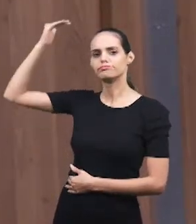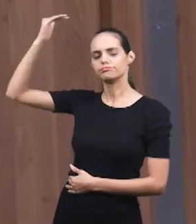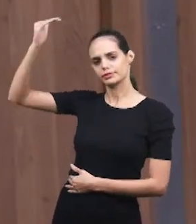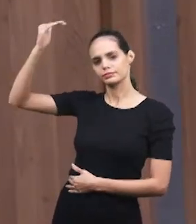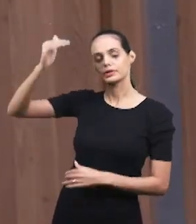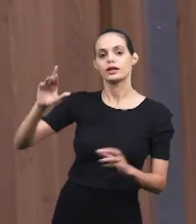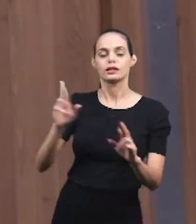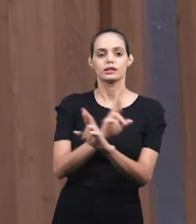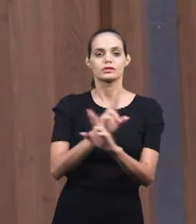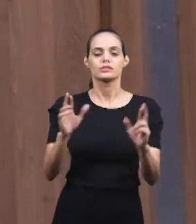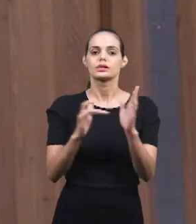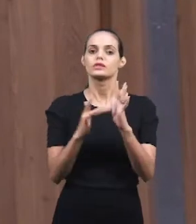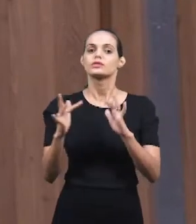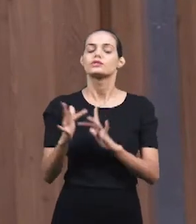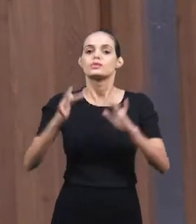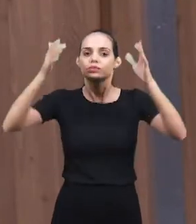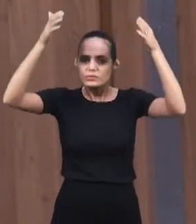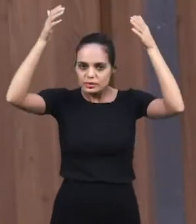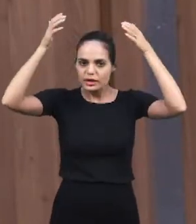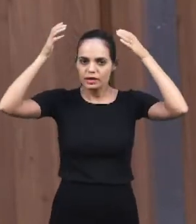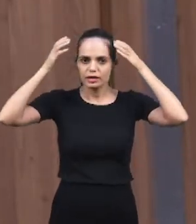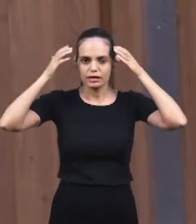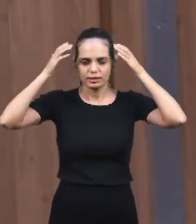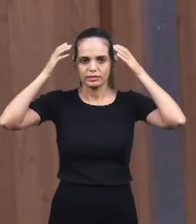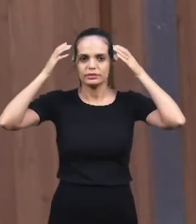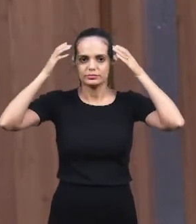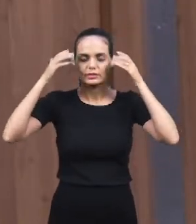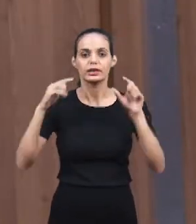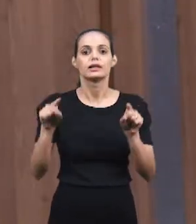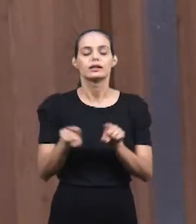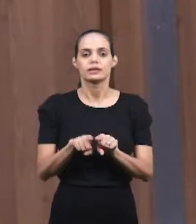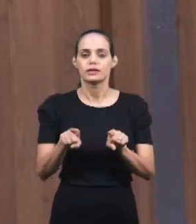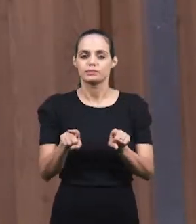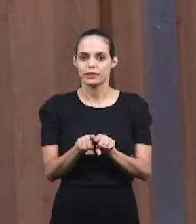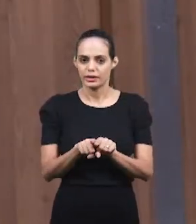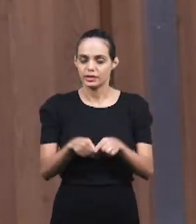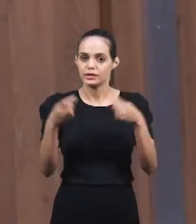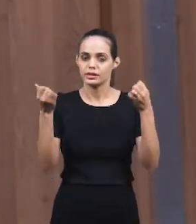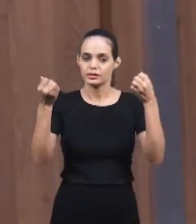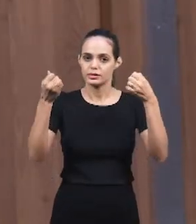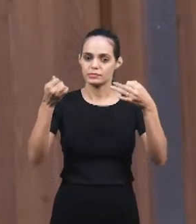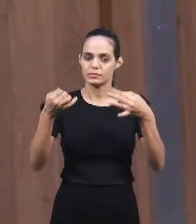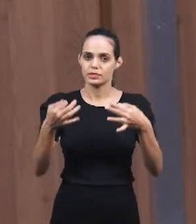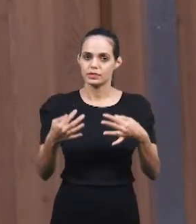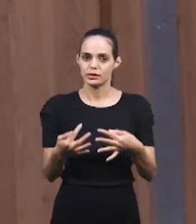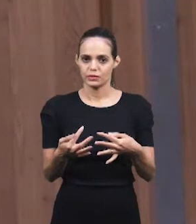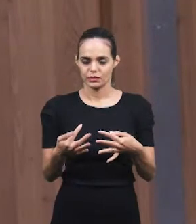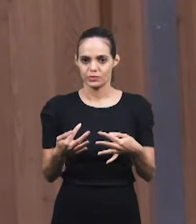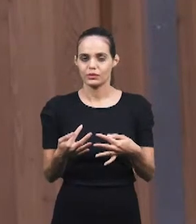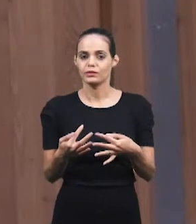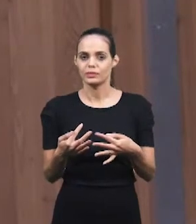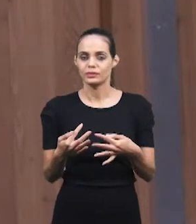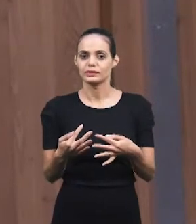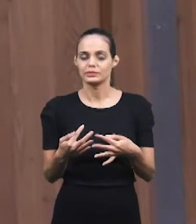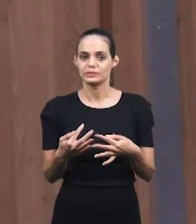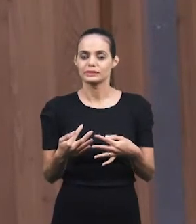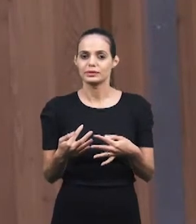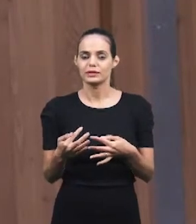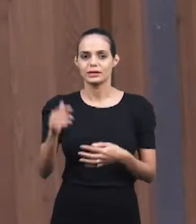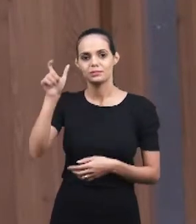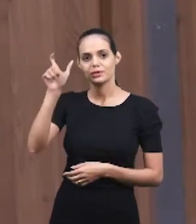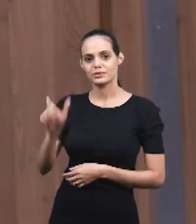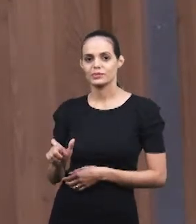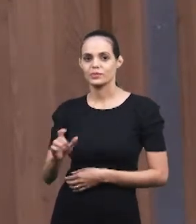a profecia relacionada a Jesus como rei e muito bem colocada ali na figura de Davi, na figura de